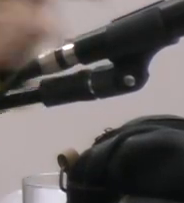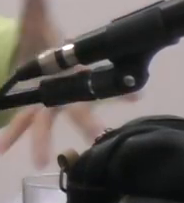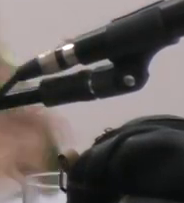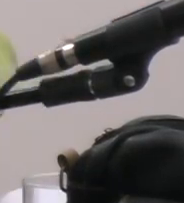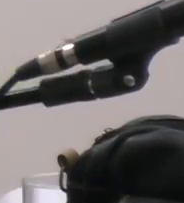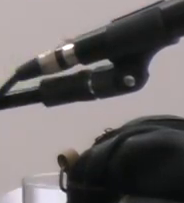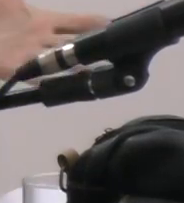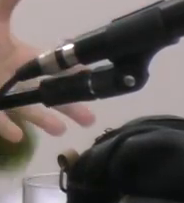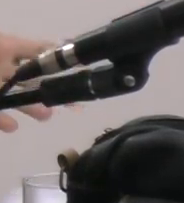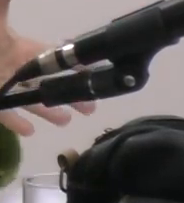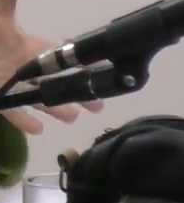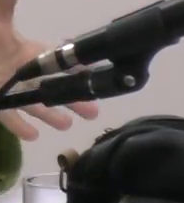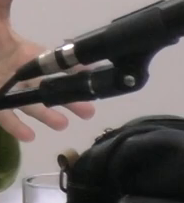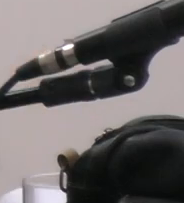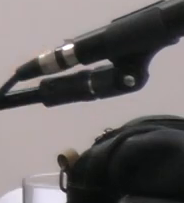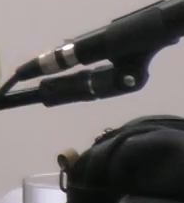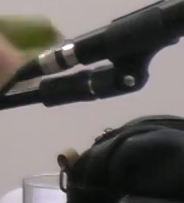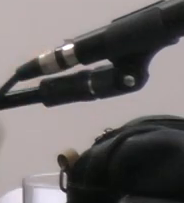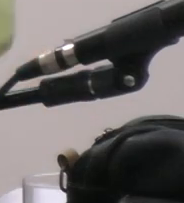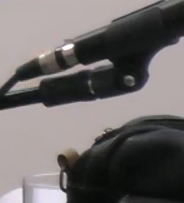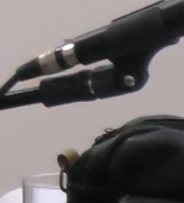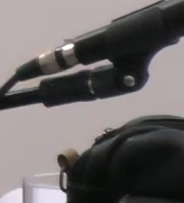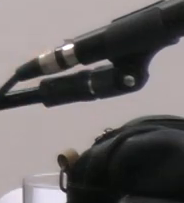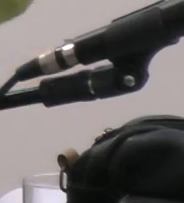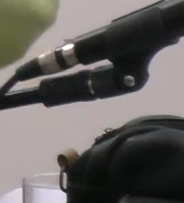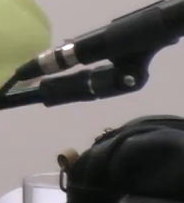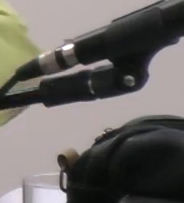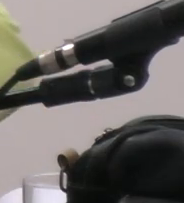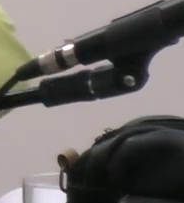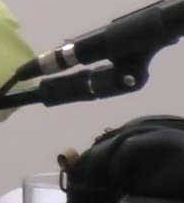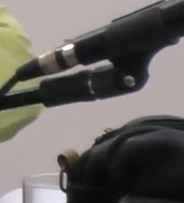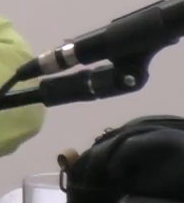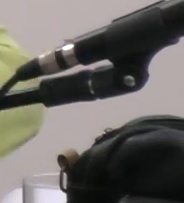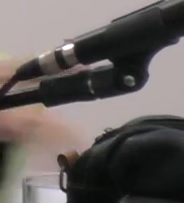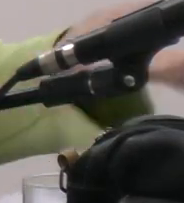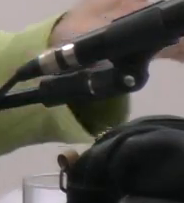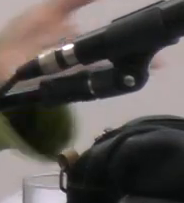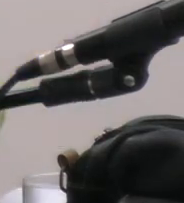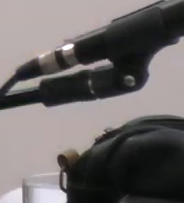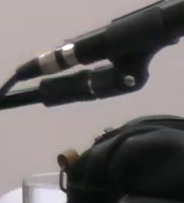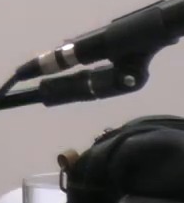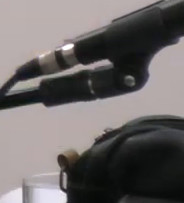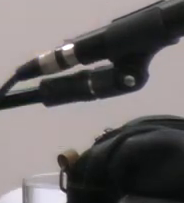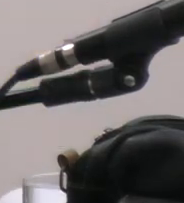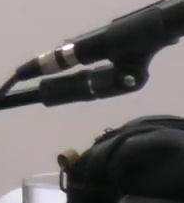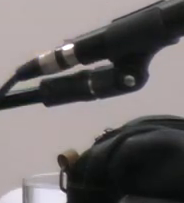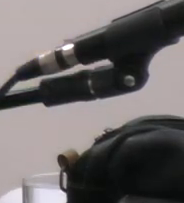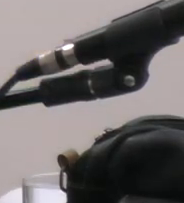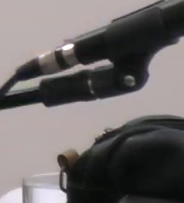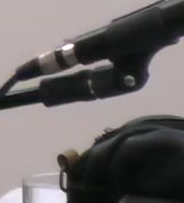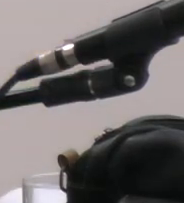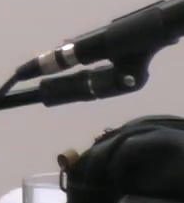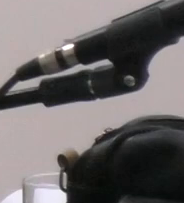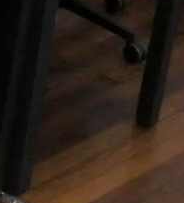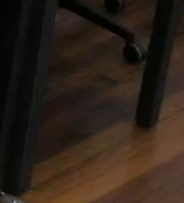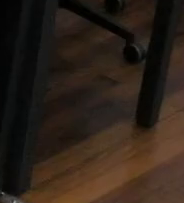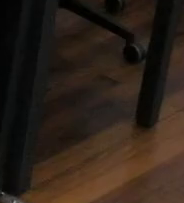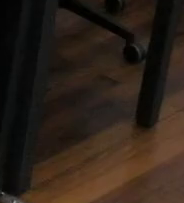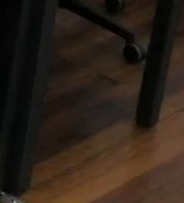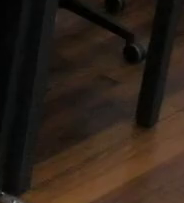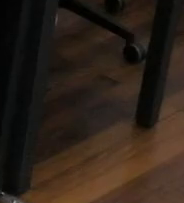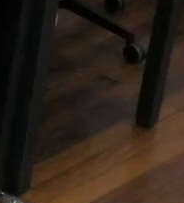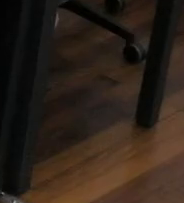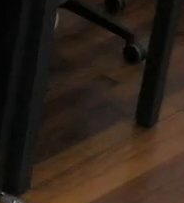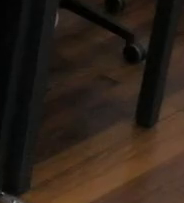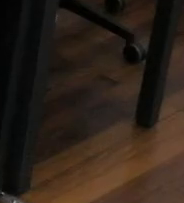juntar as peças mas ninguém junta é um quebra-cabeça que tem uma perna de um lado a cabeça do outro o tronco do outro é só